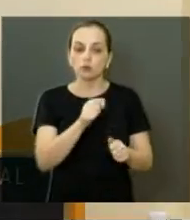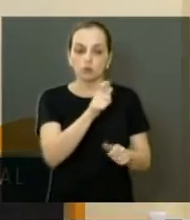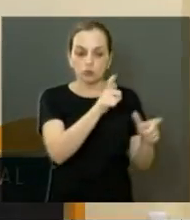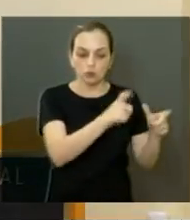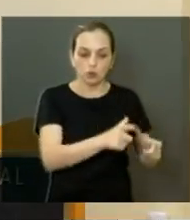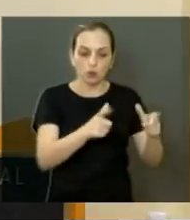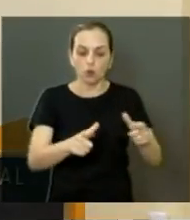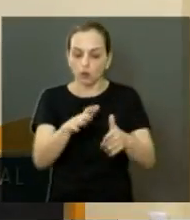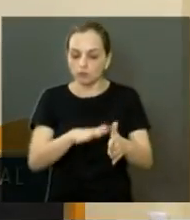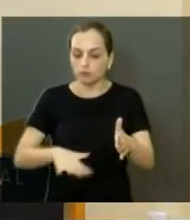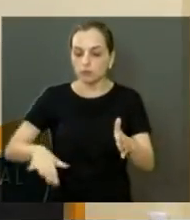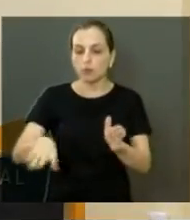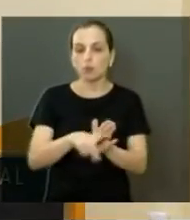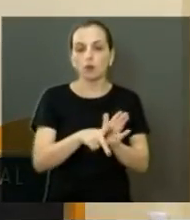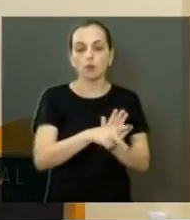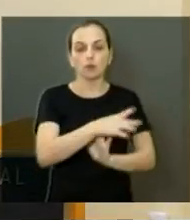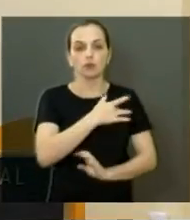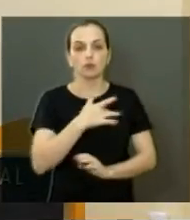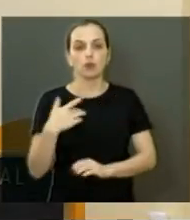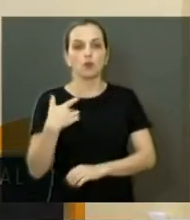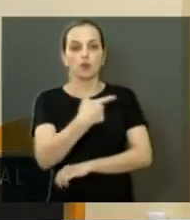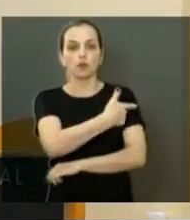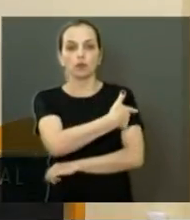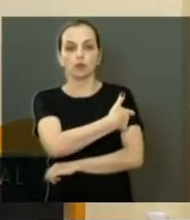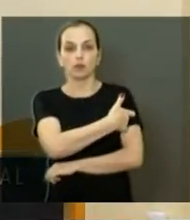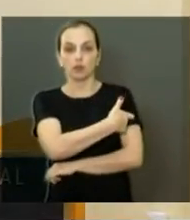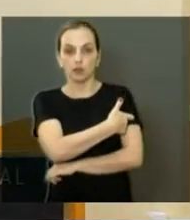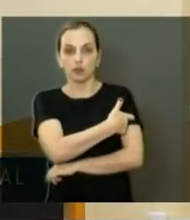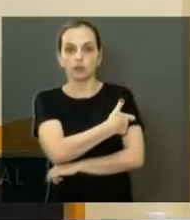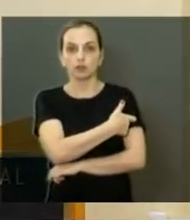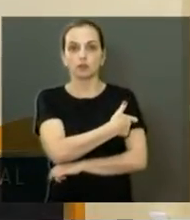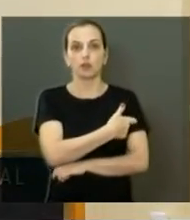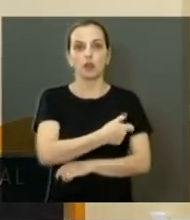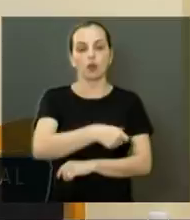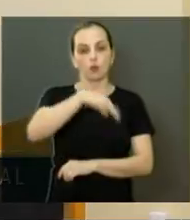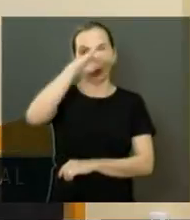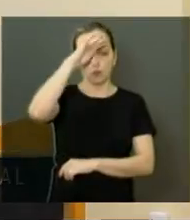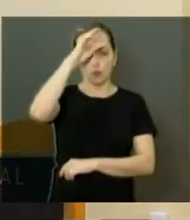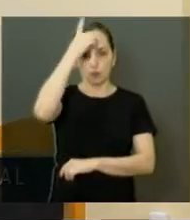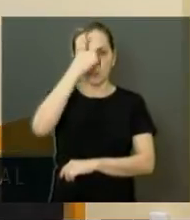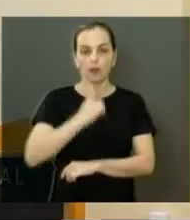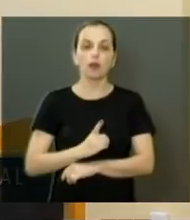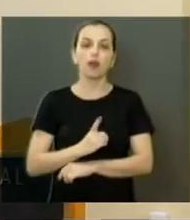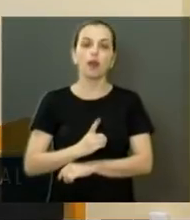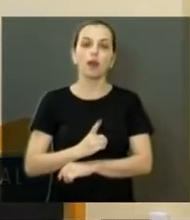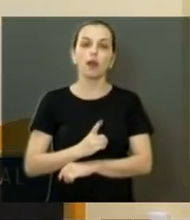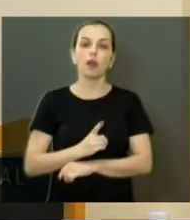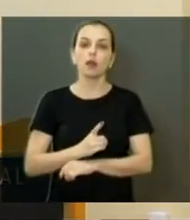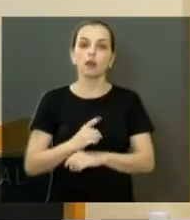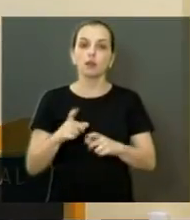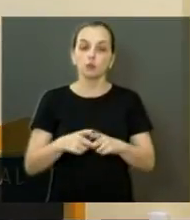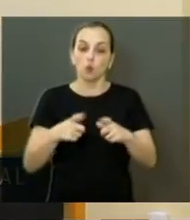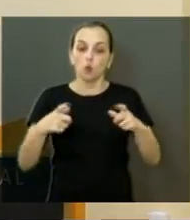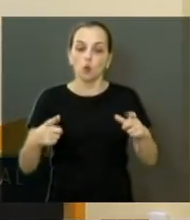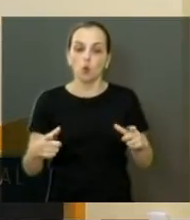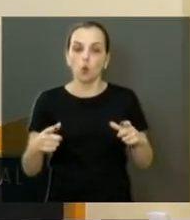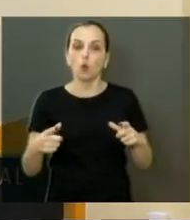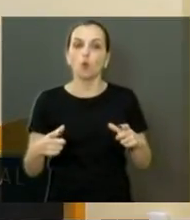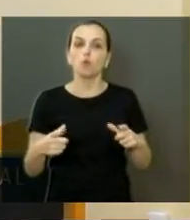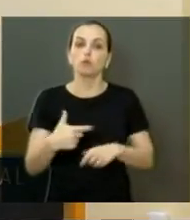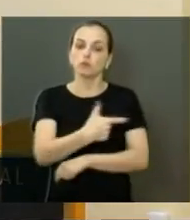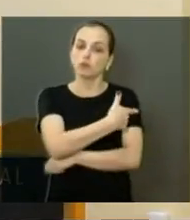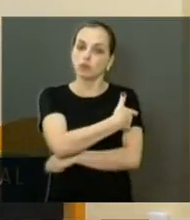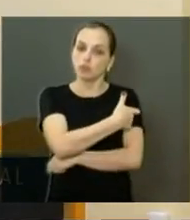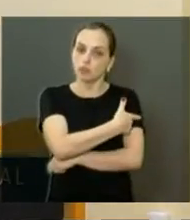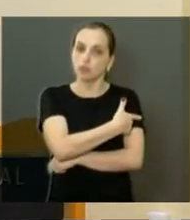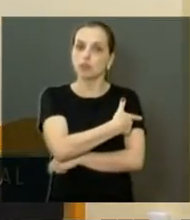vacinação contra a febre amarela. Então, todas as unidades de saúde estão abertas aí para esse mutirão contra a febre amarela, que é a